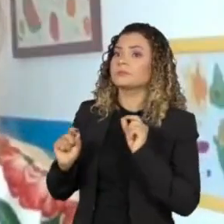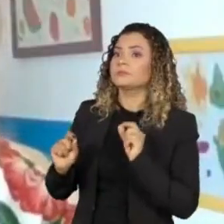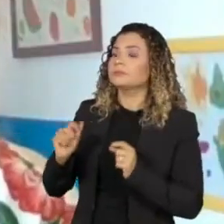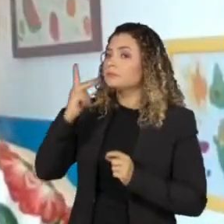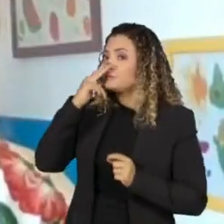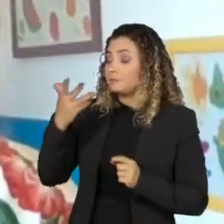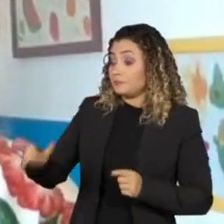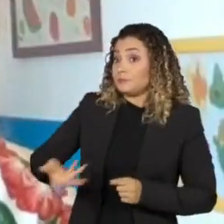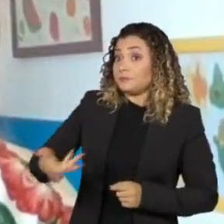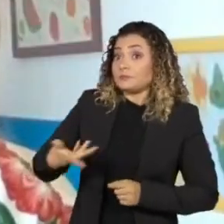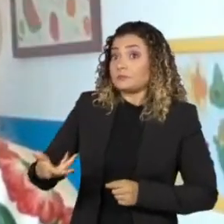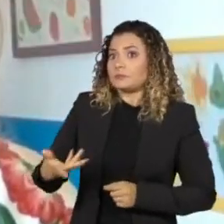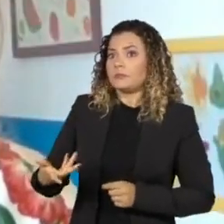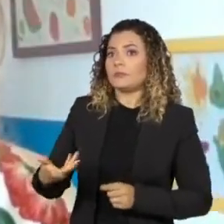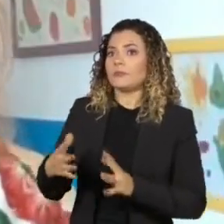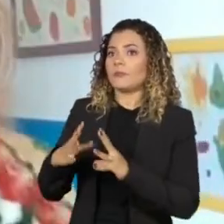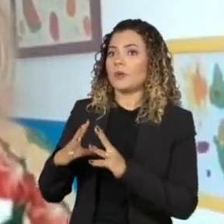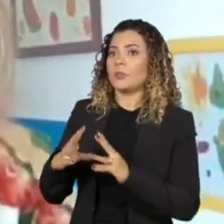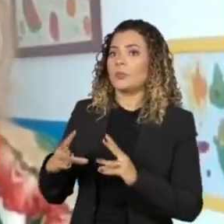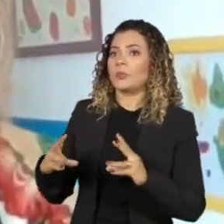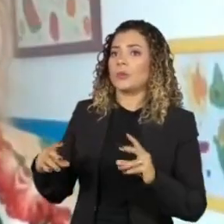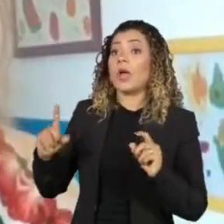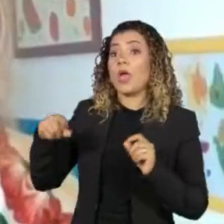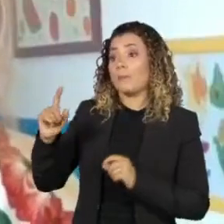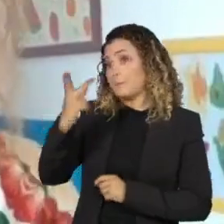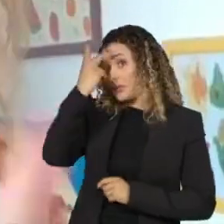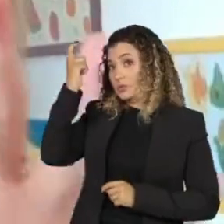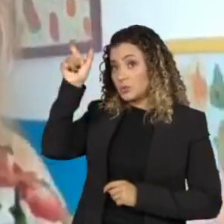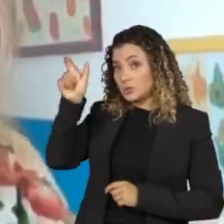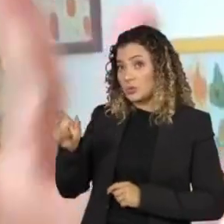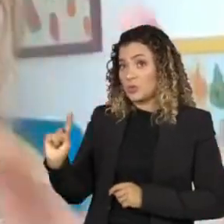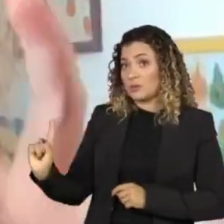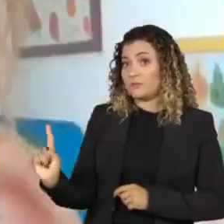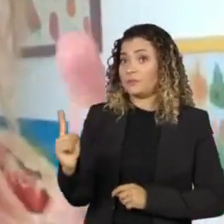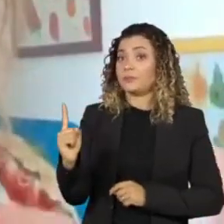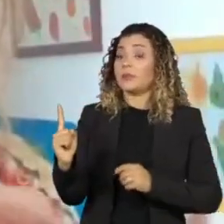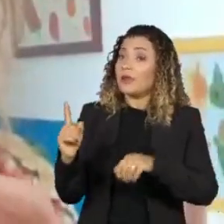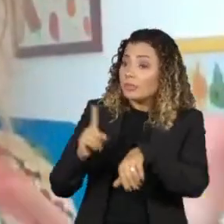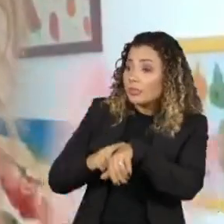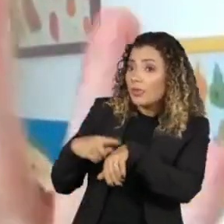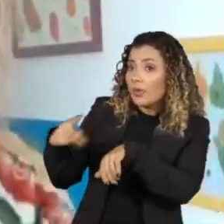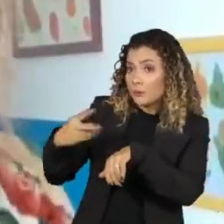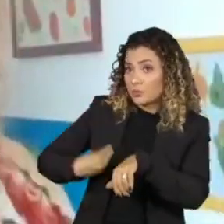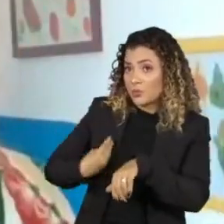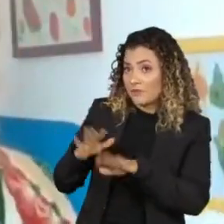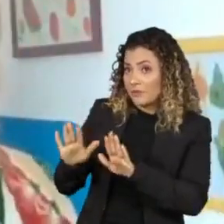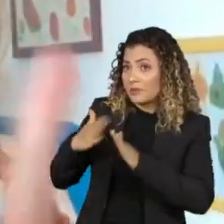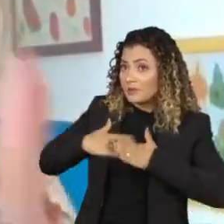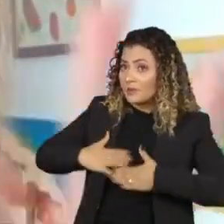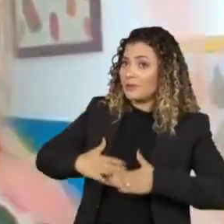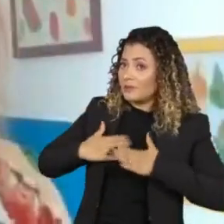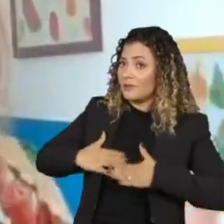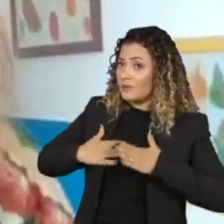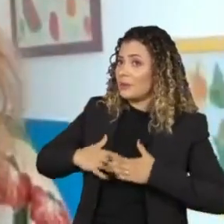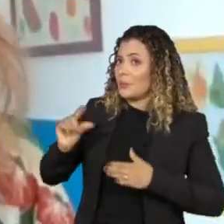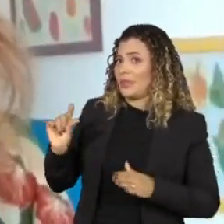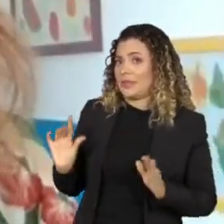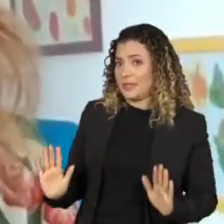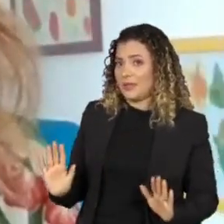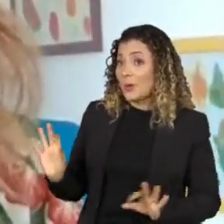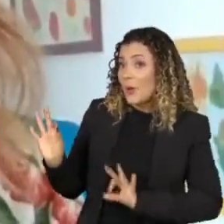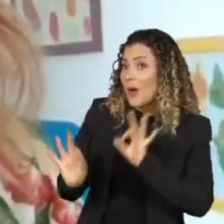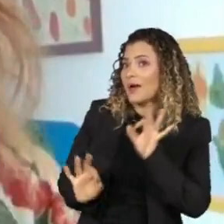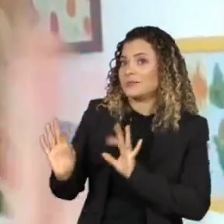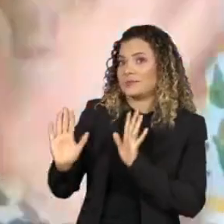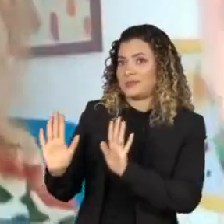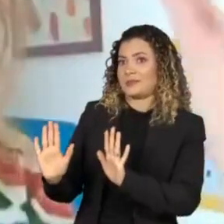que o desacelerar é um discurso para o indivíduo. Fala assim, arruma aí um tempinho na sua vida e desacelera, basta você se